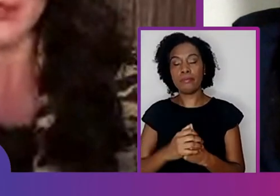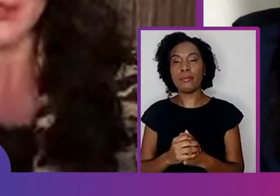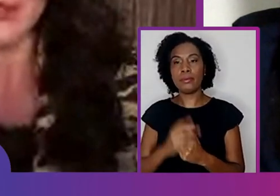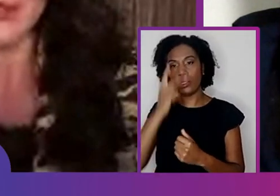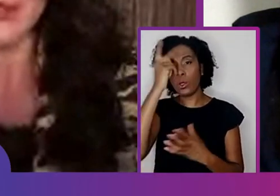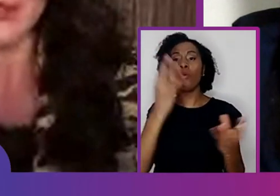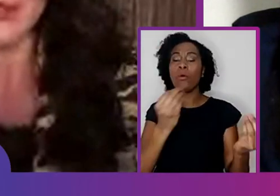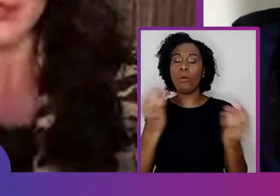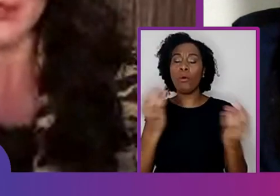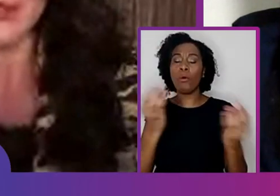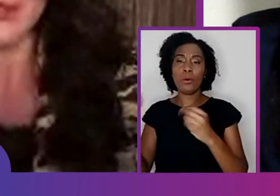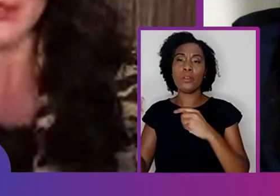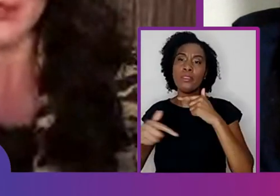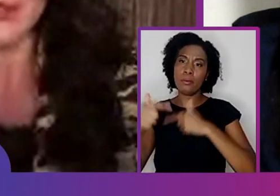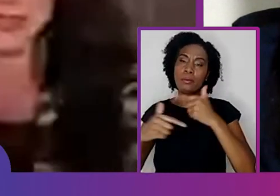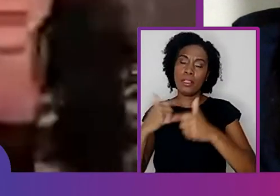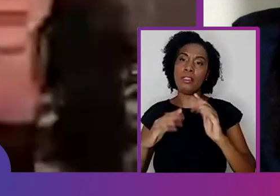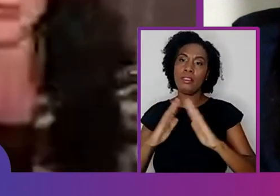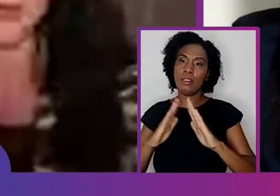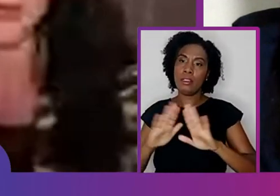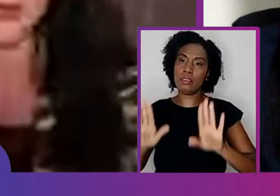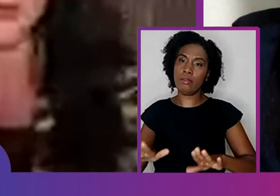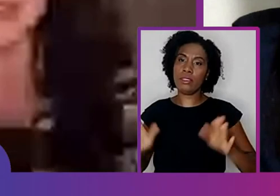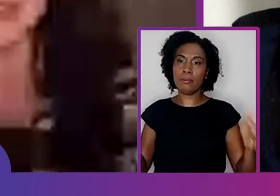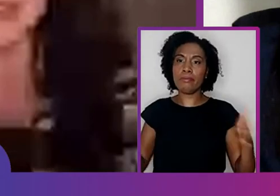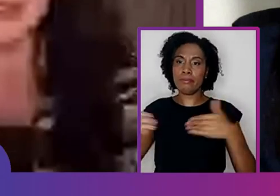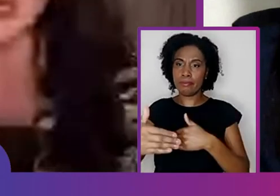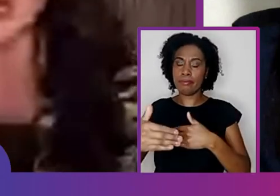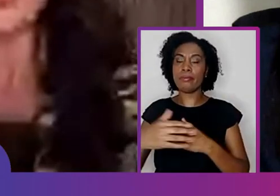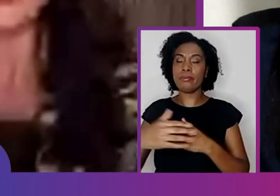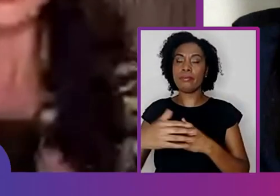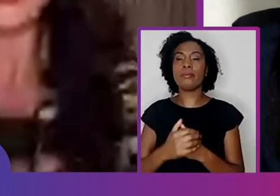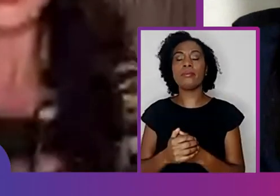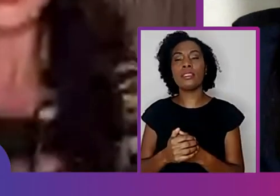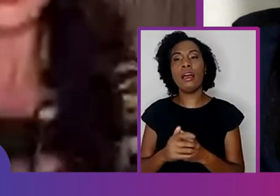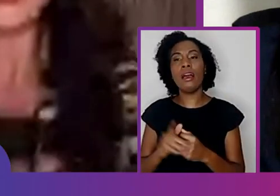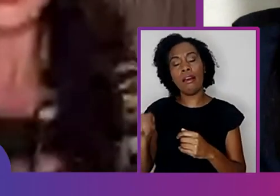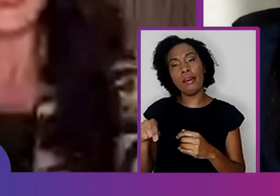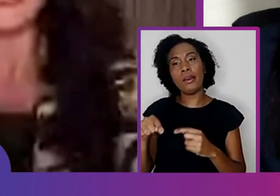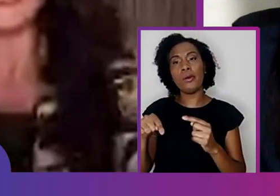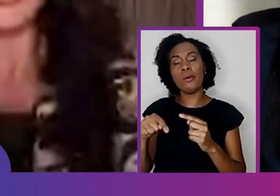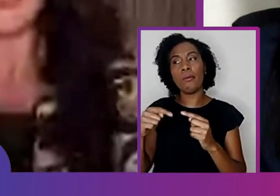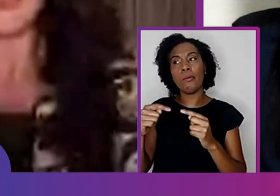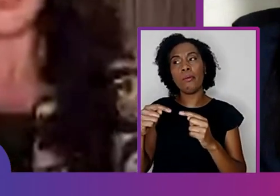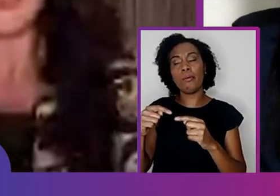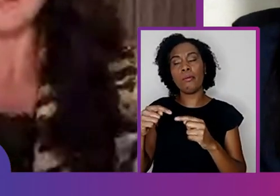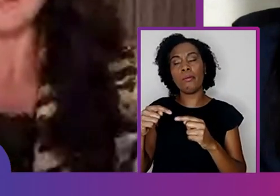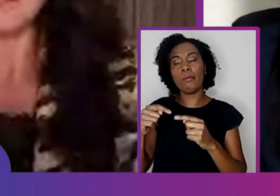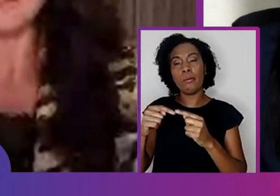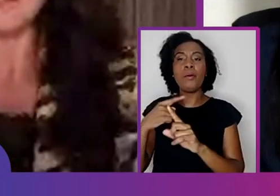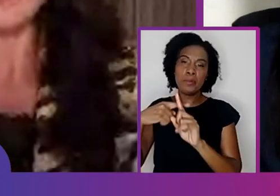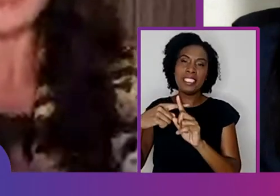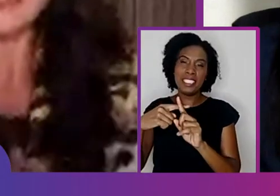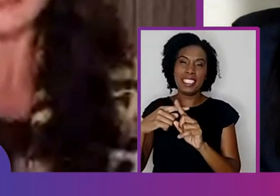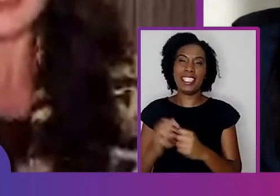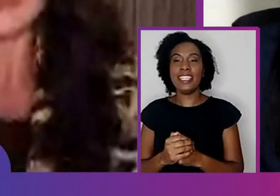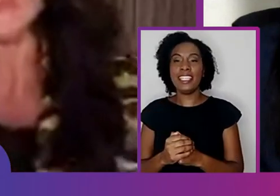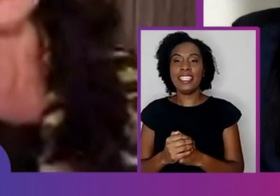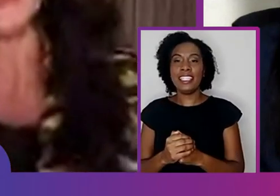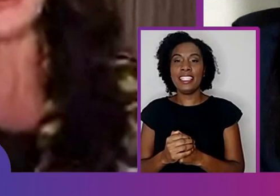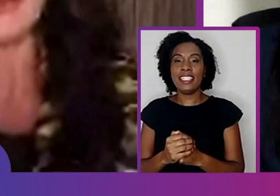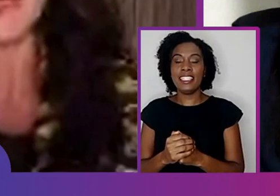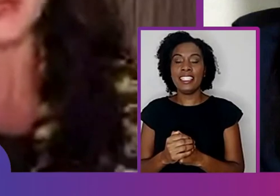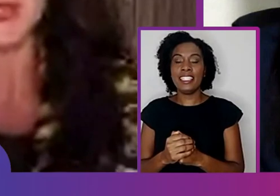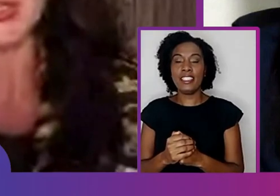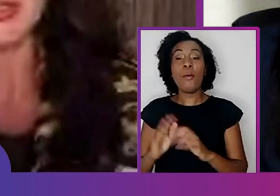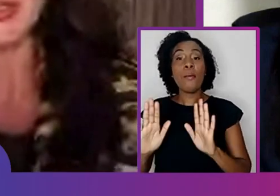positivo dessa confusão toda que a gente vendo. Por outro lado, muitas pessoas não